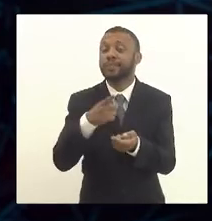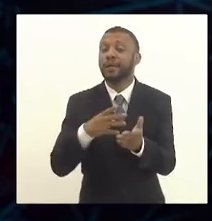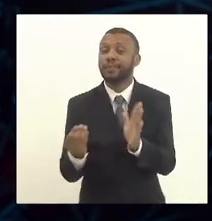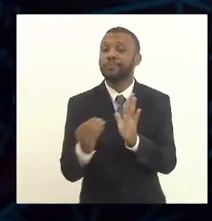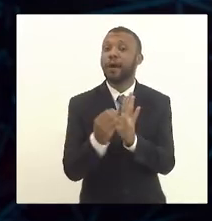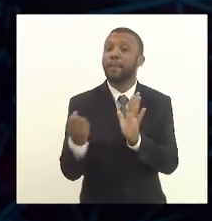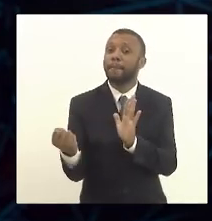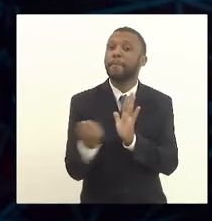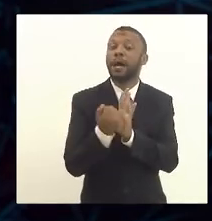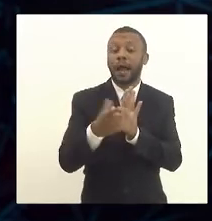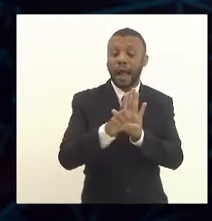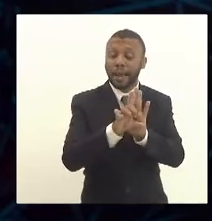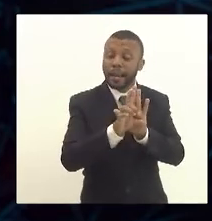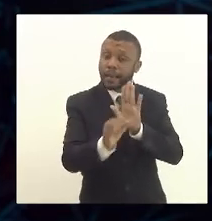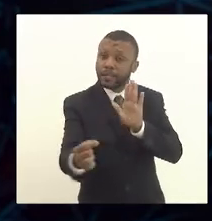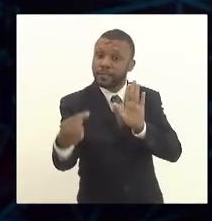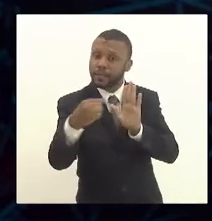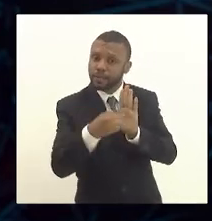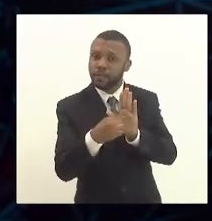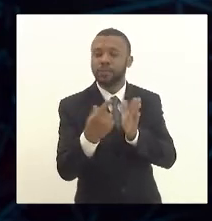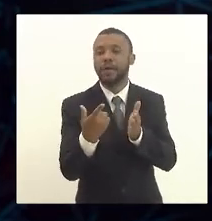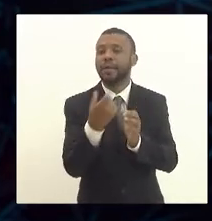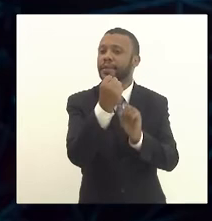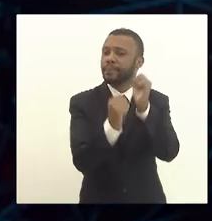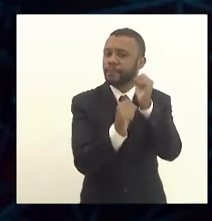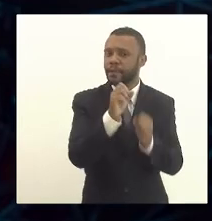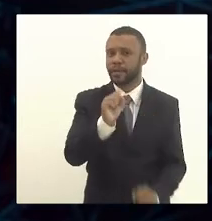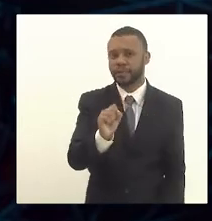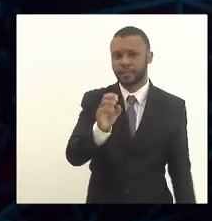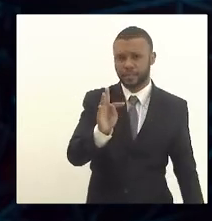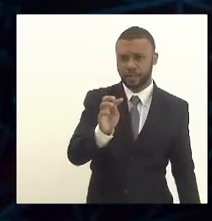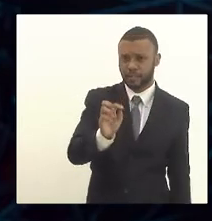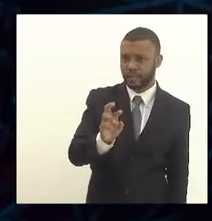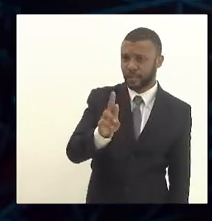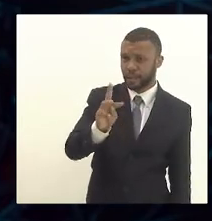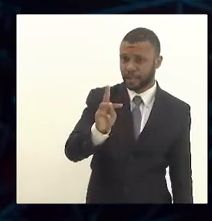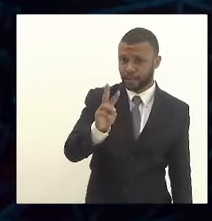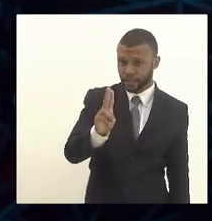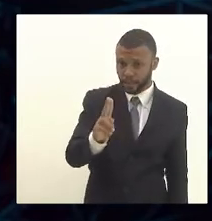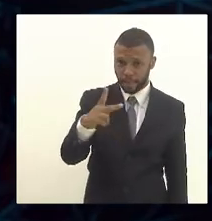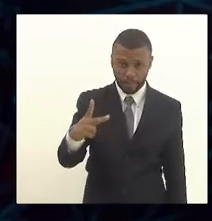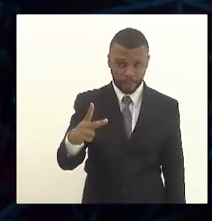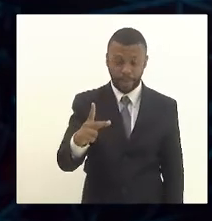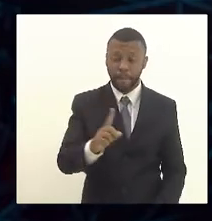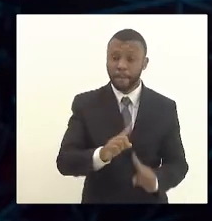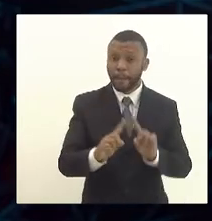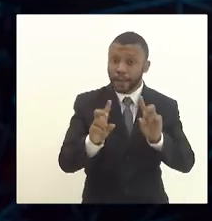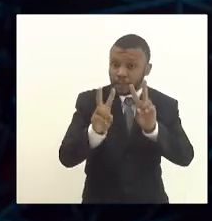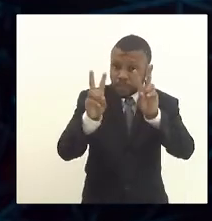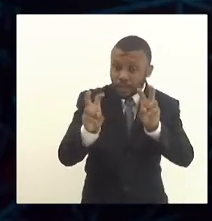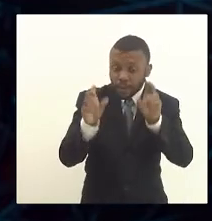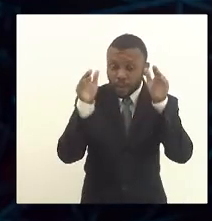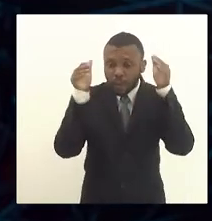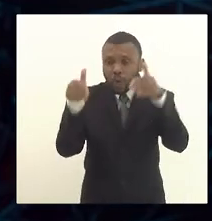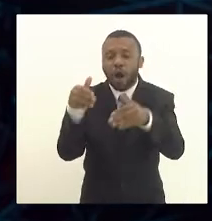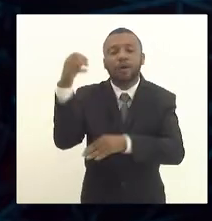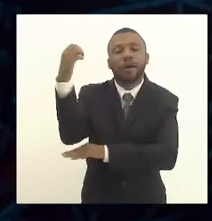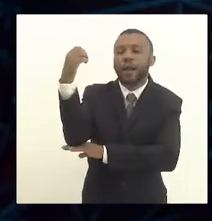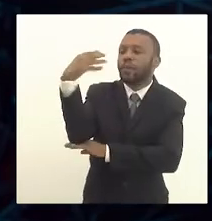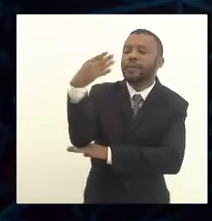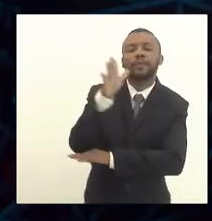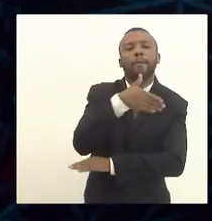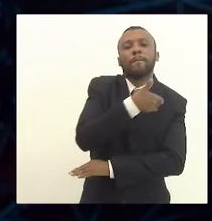Mas hoje, e especificamente sobre esse assunto da iluminação 5G, eu gostaria de focar num